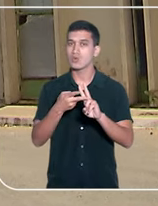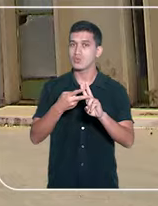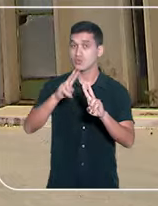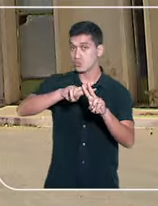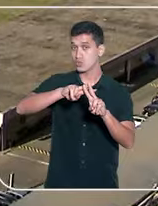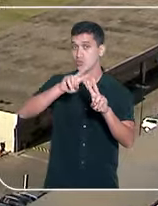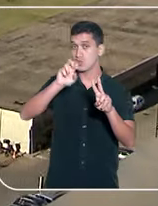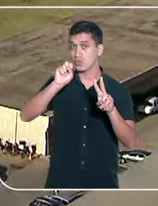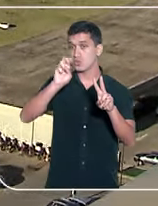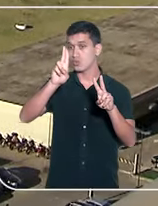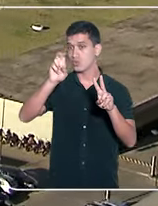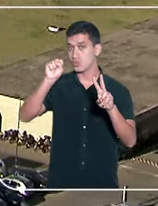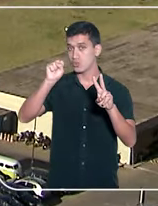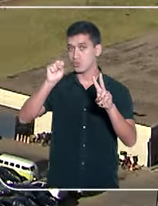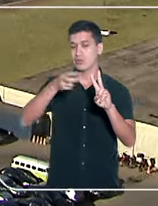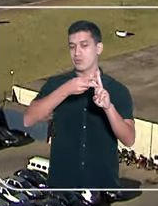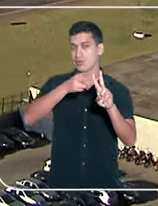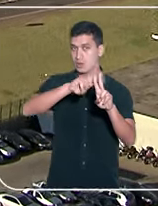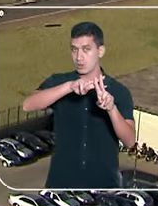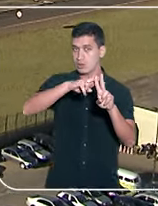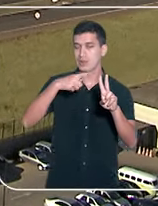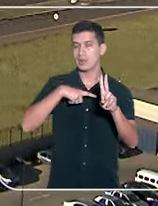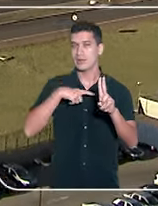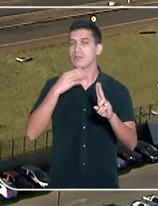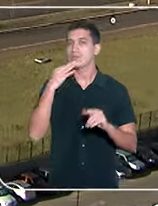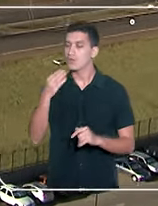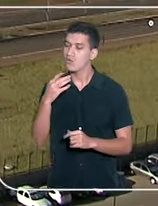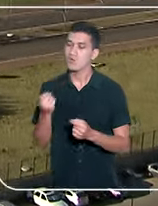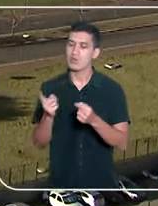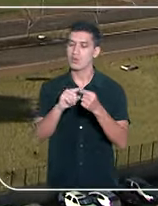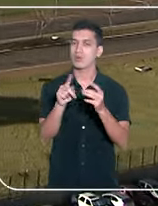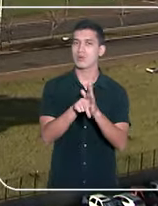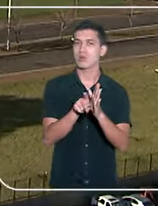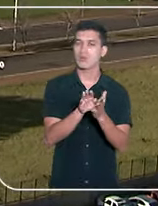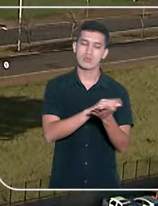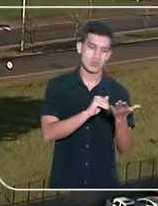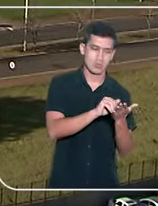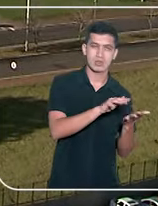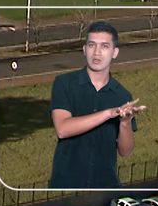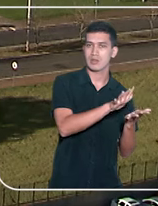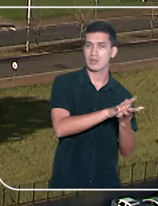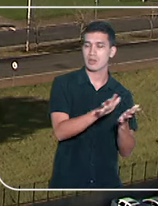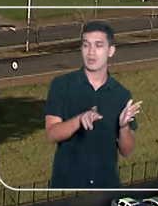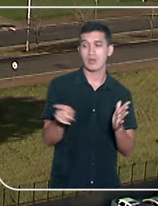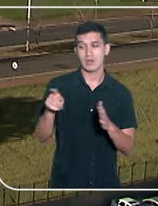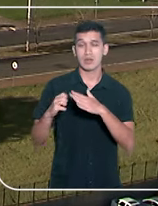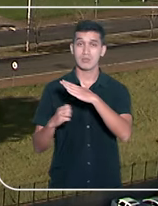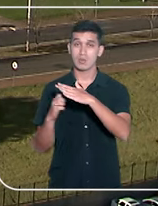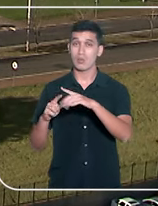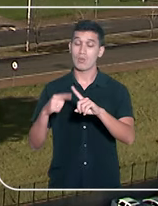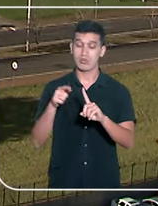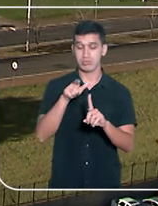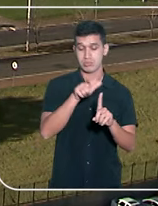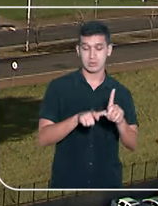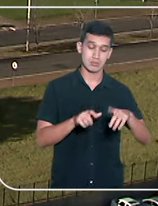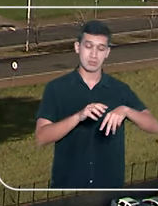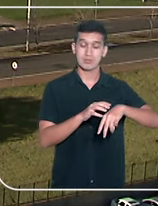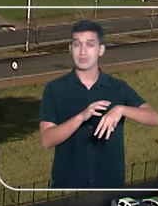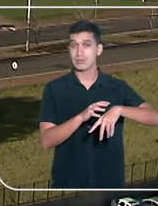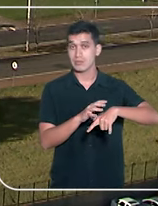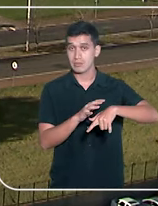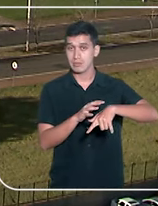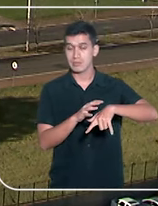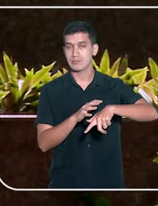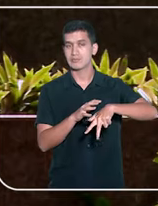o SUS possam pedir na justiça o ressarcimento das despesas pela operadora do plano privado do qual o paciente